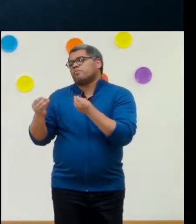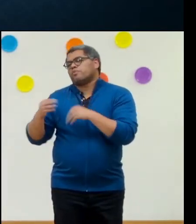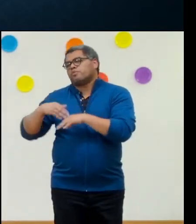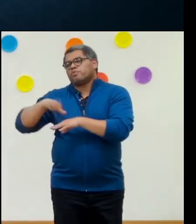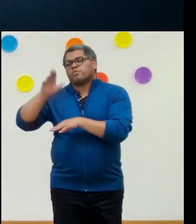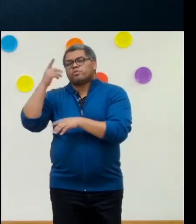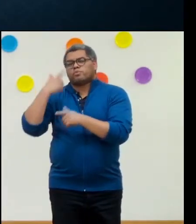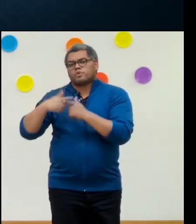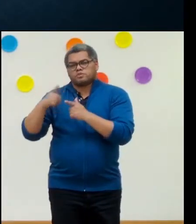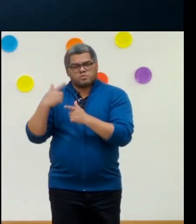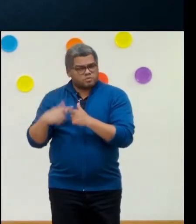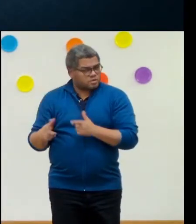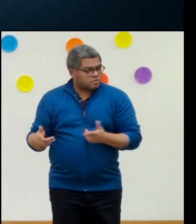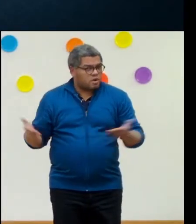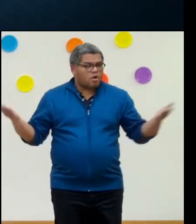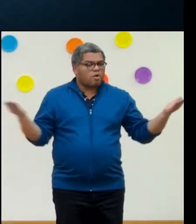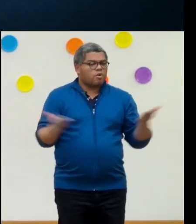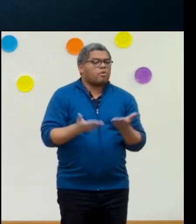está fácil